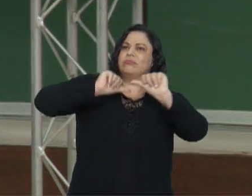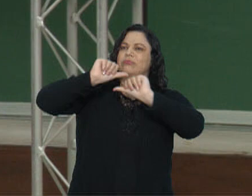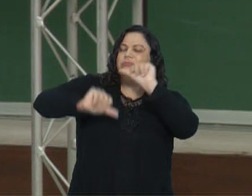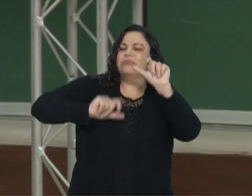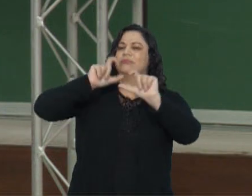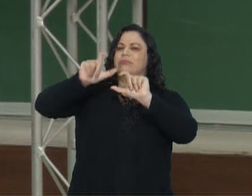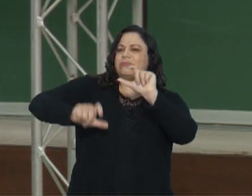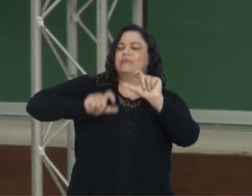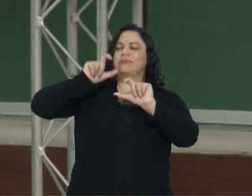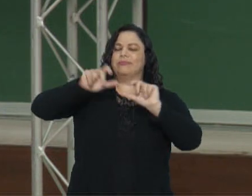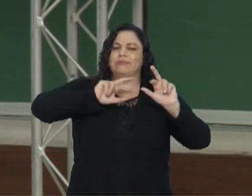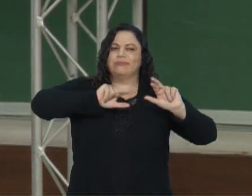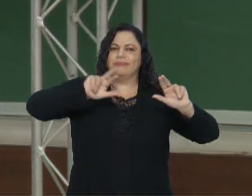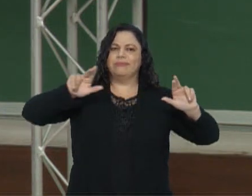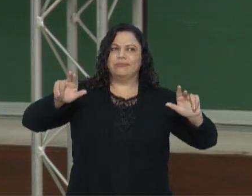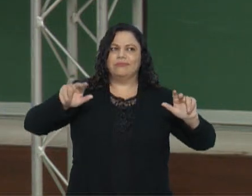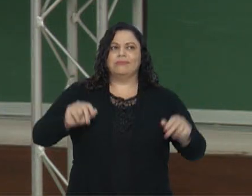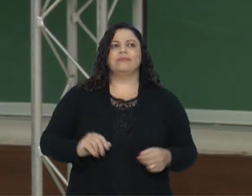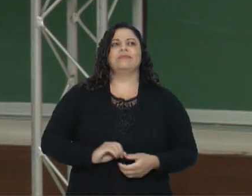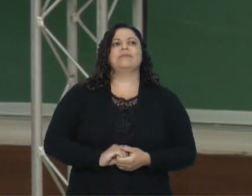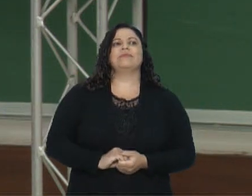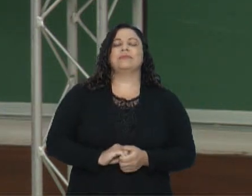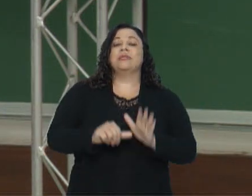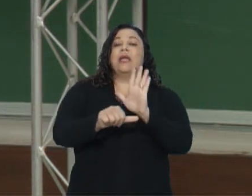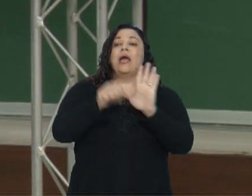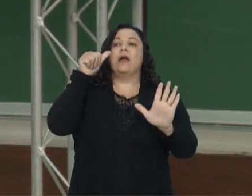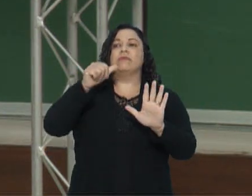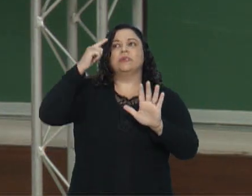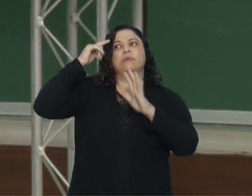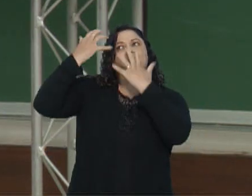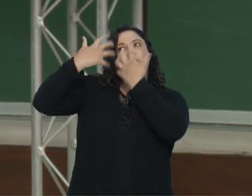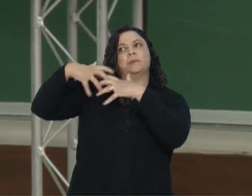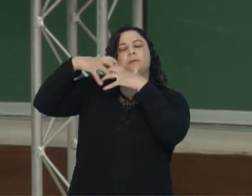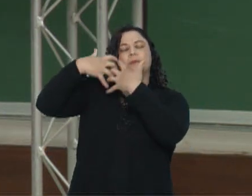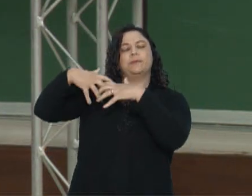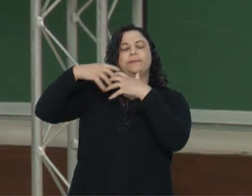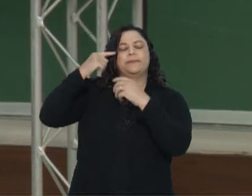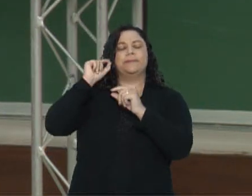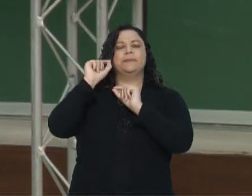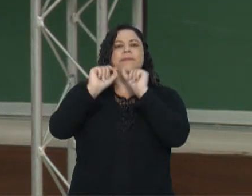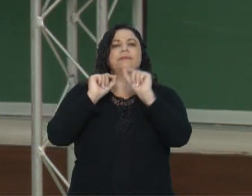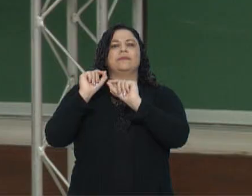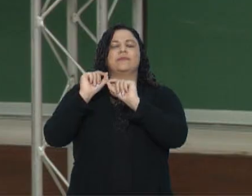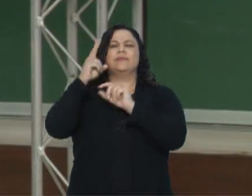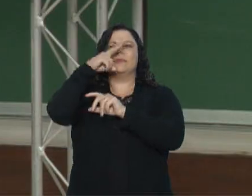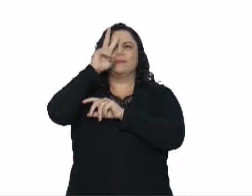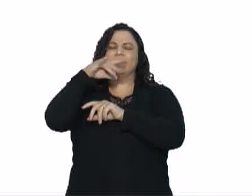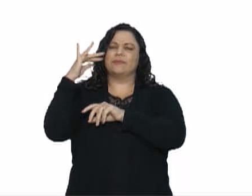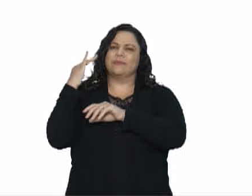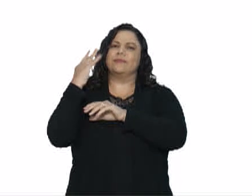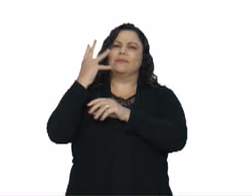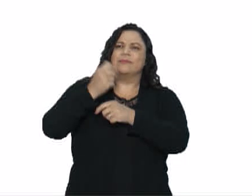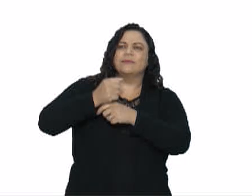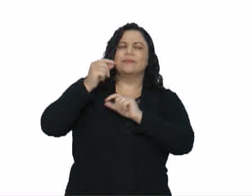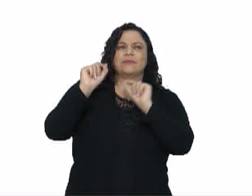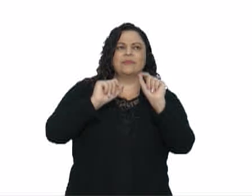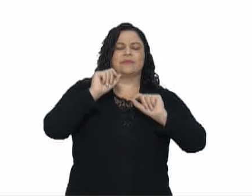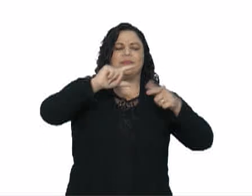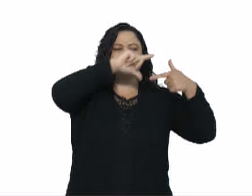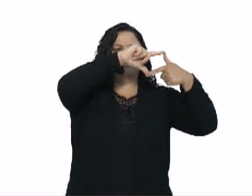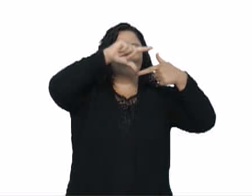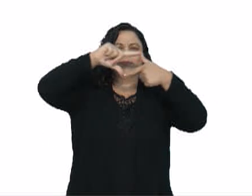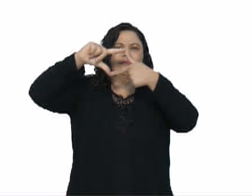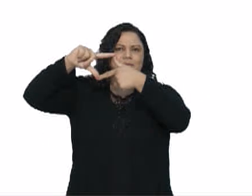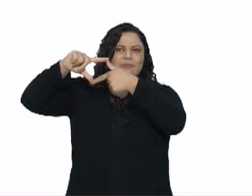certo? Pois bem, nossa primeira reflexão de nosso primeiro repasso, os acordais esta historieta de